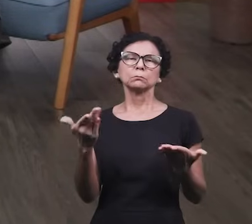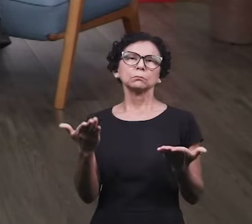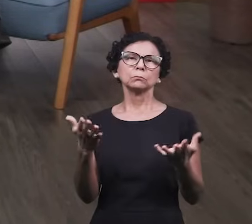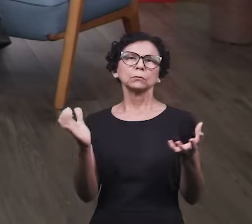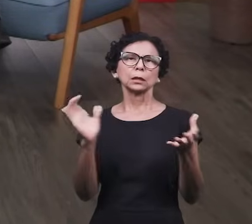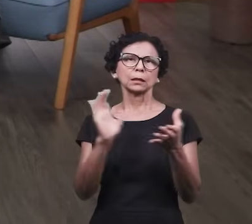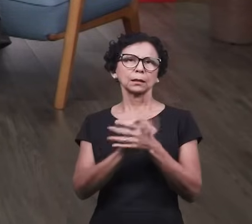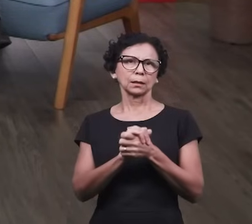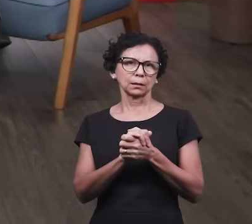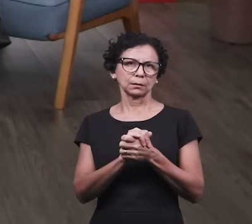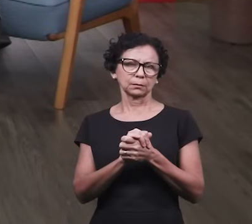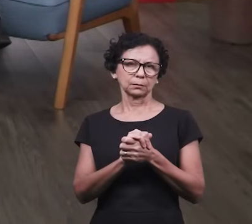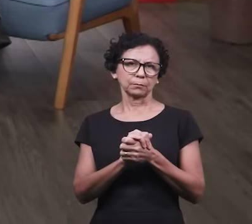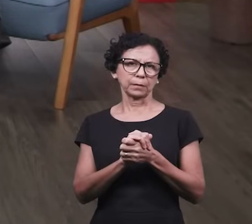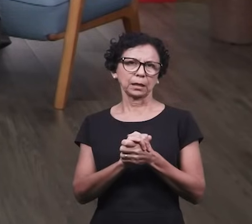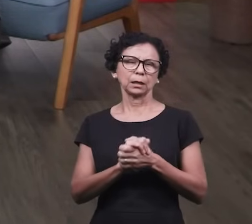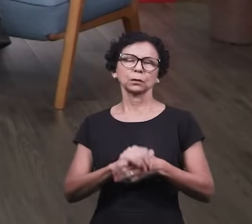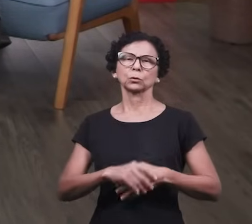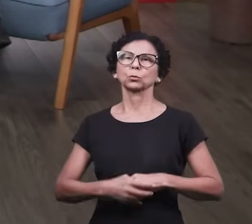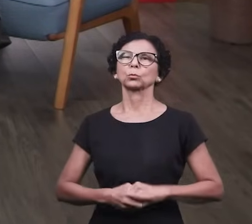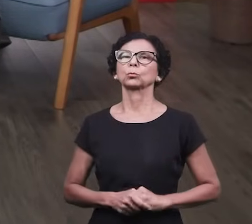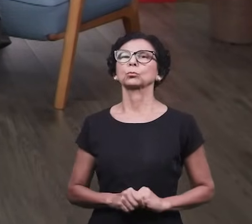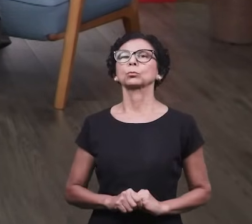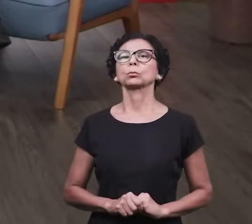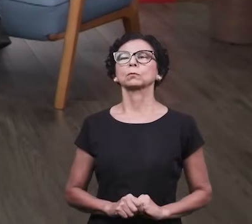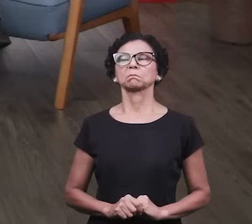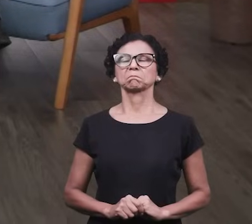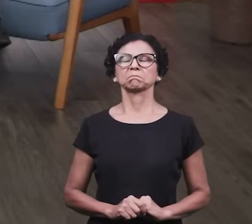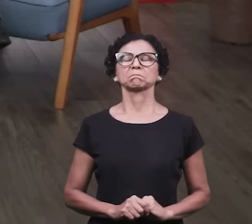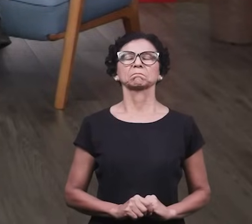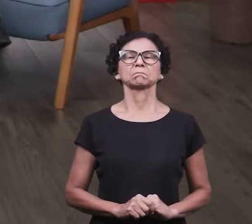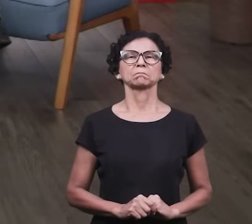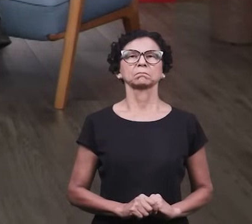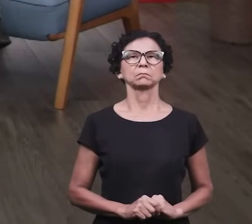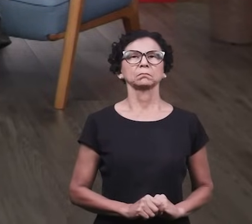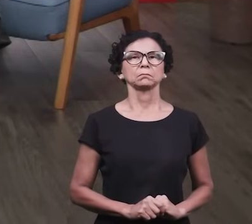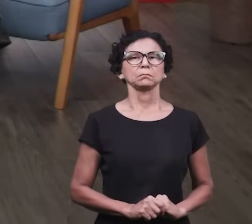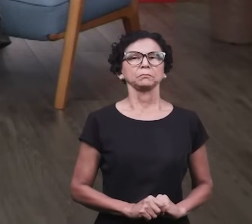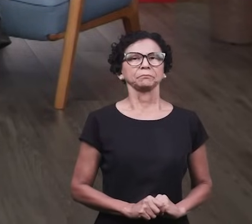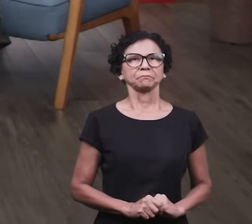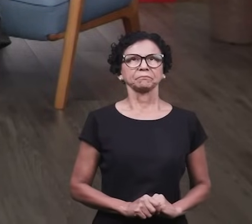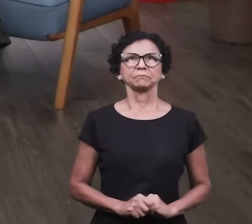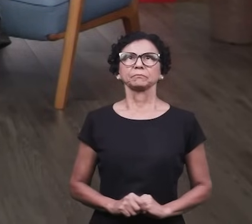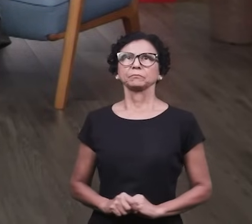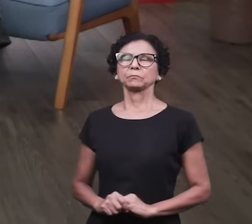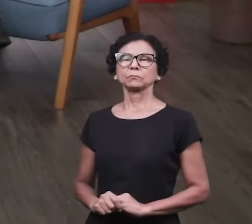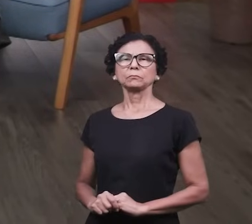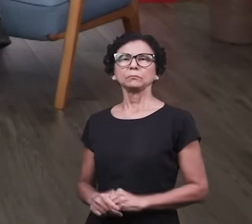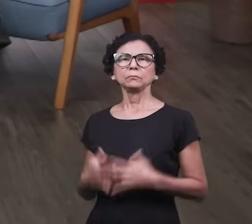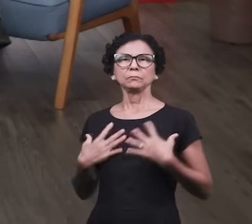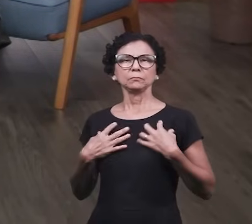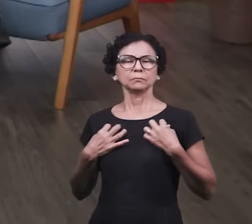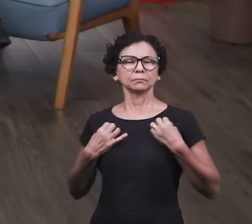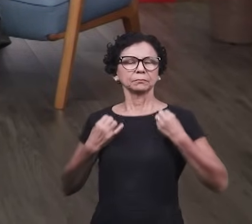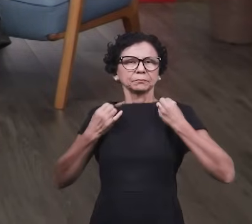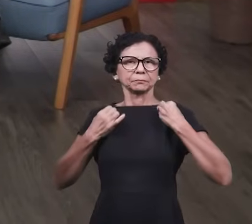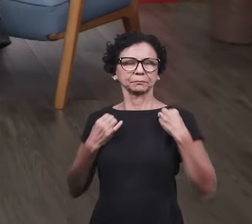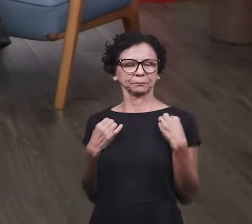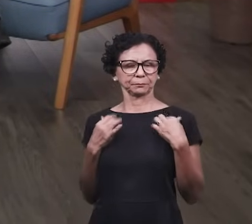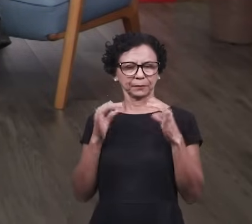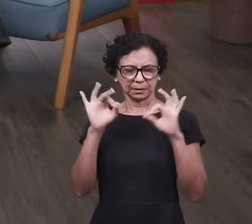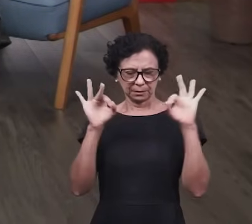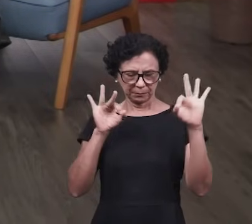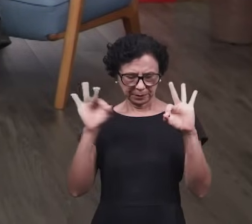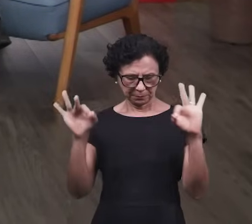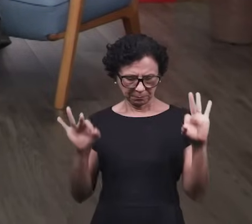né, compra alguma coisa. Agora, é um casamento de alguém na igreja, não. Pressupõe um preparo. Preparo, você se arruma,